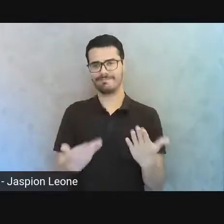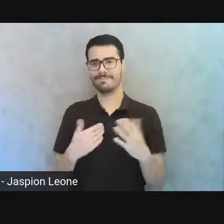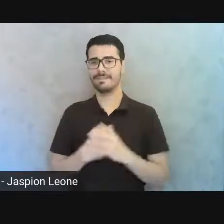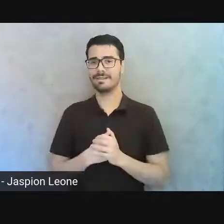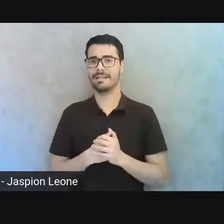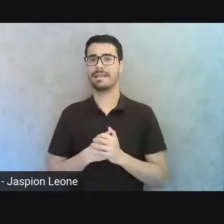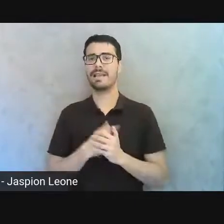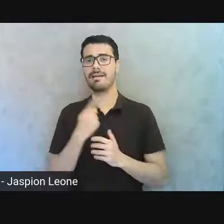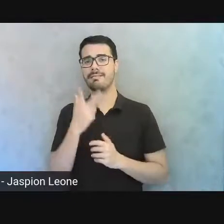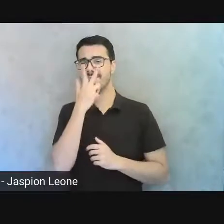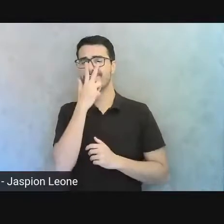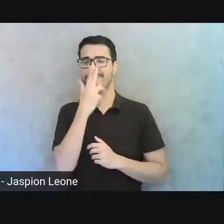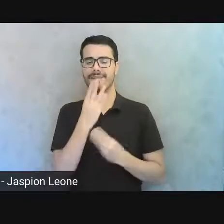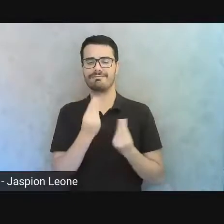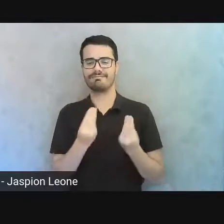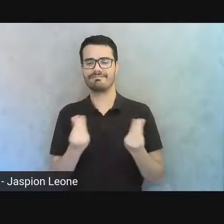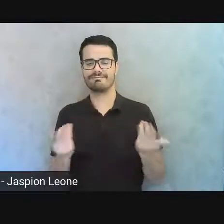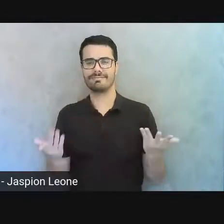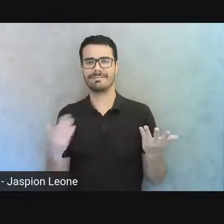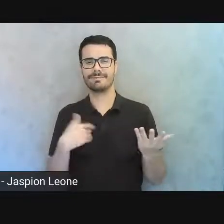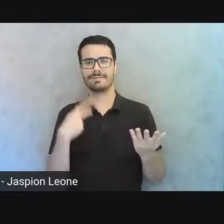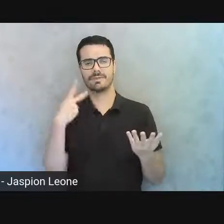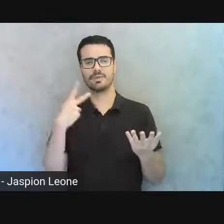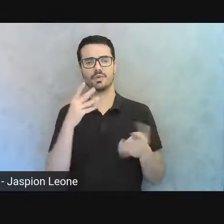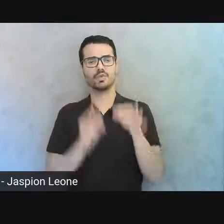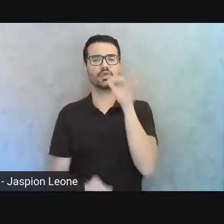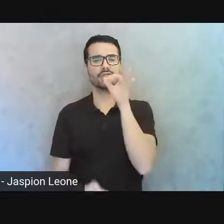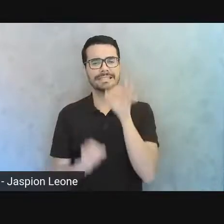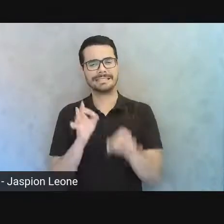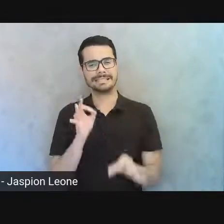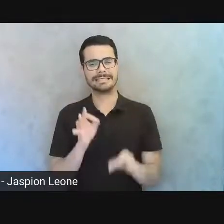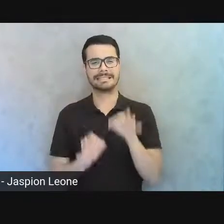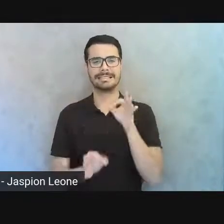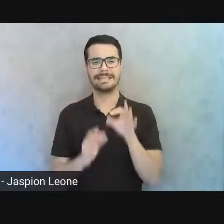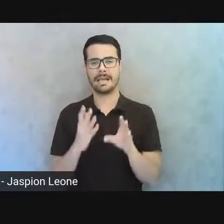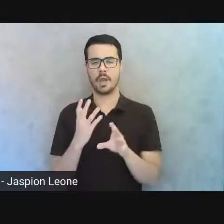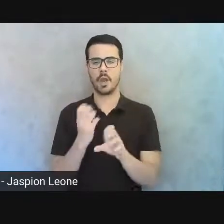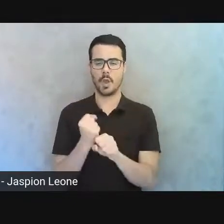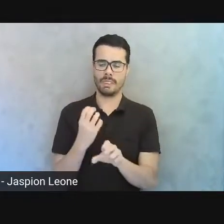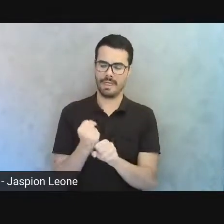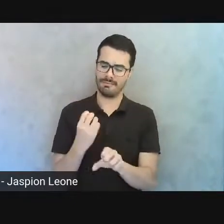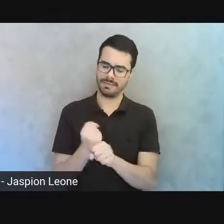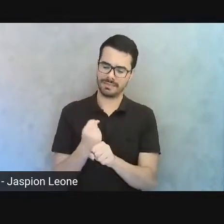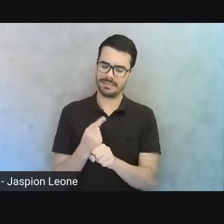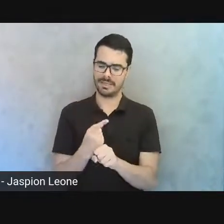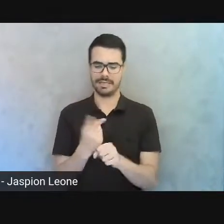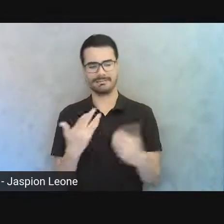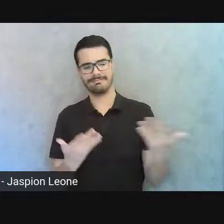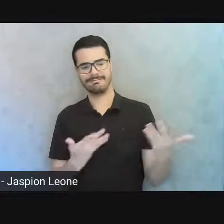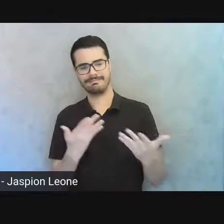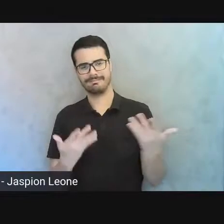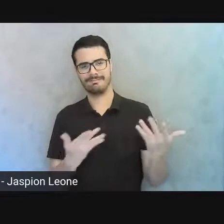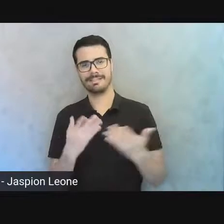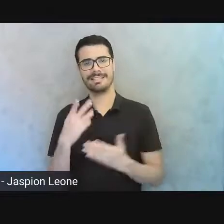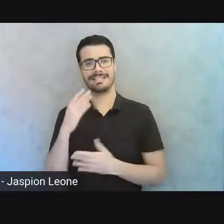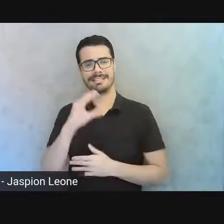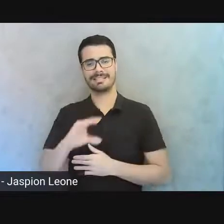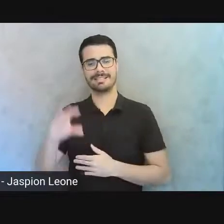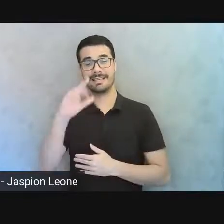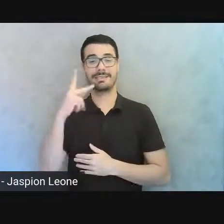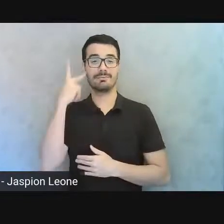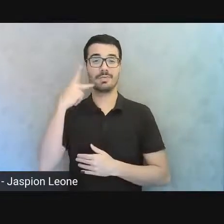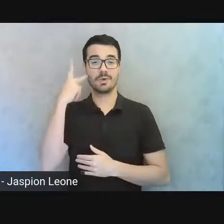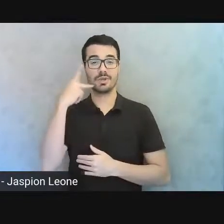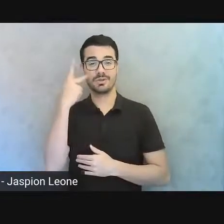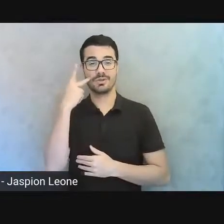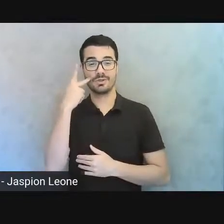uma matéria meio árida, meio jurídico, contábil, e a ciência política mostrava